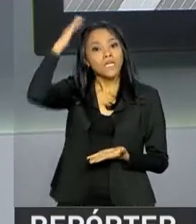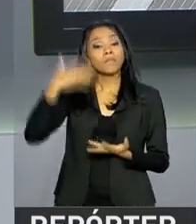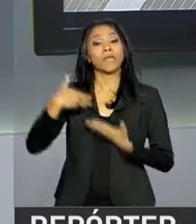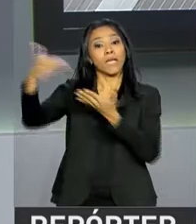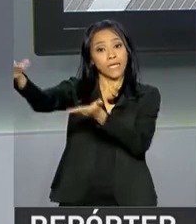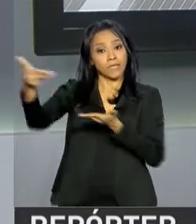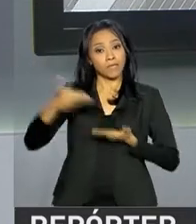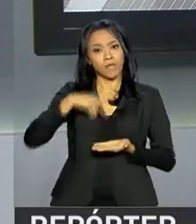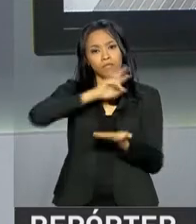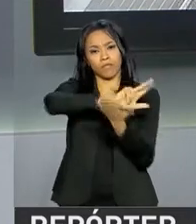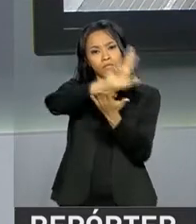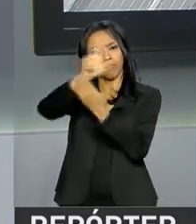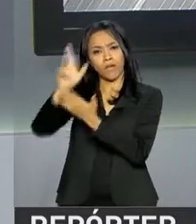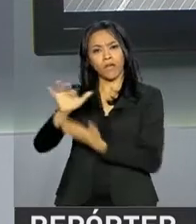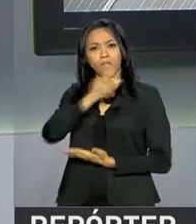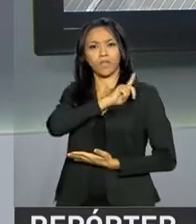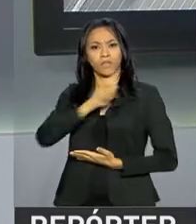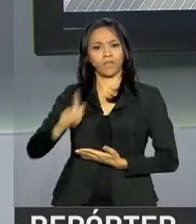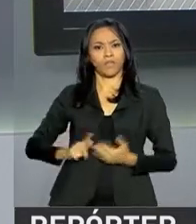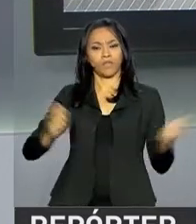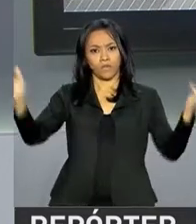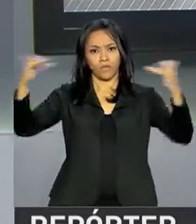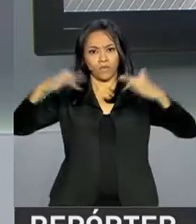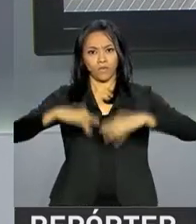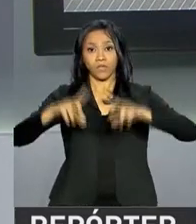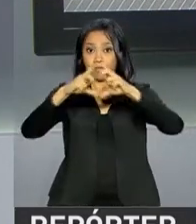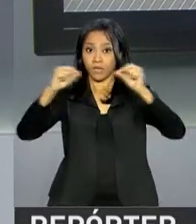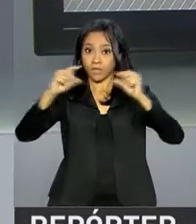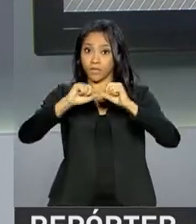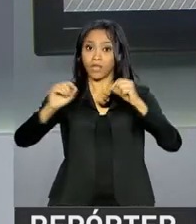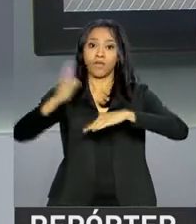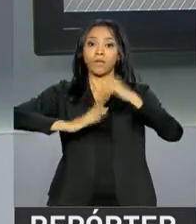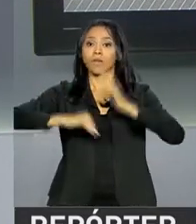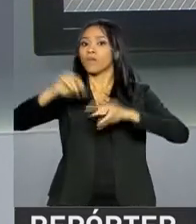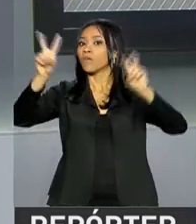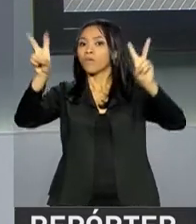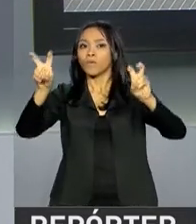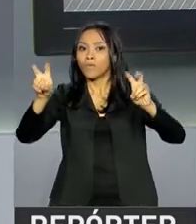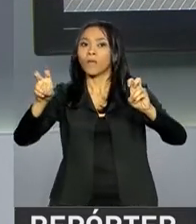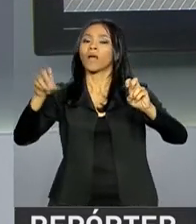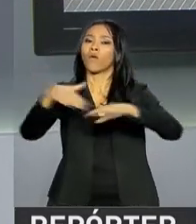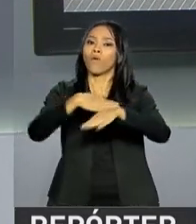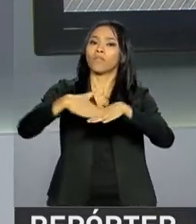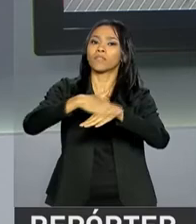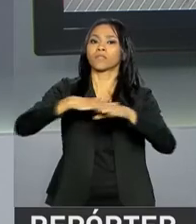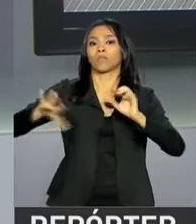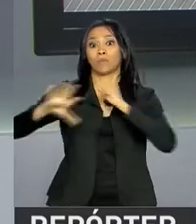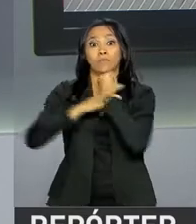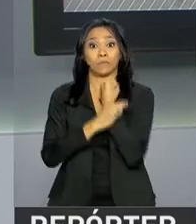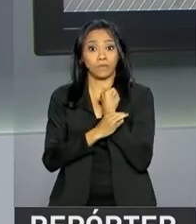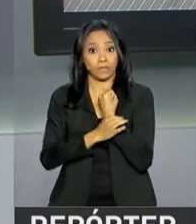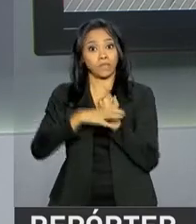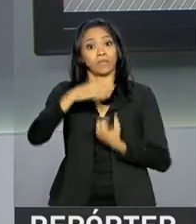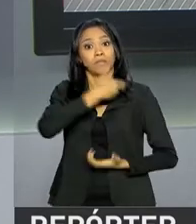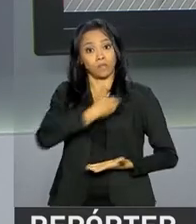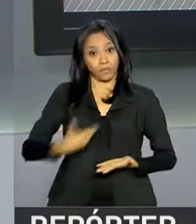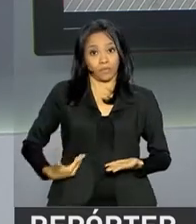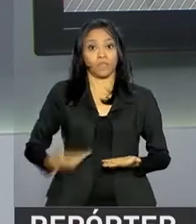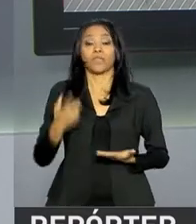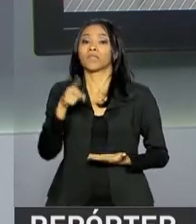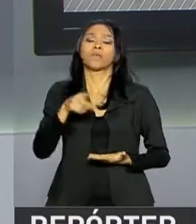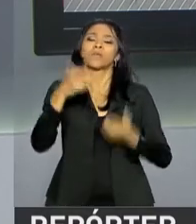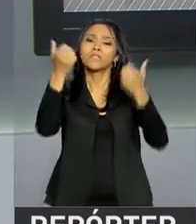aqui em brasília para discutir ações relacionadas à segurança pública em todo o país na abertura o presidente falou sobre a importância